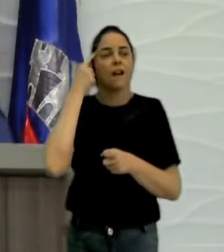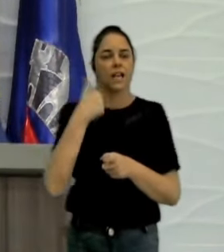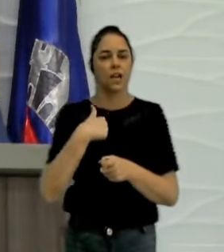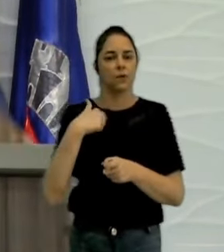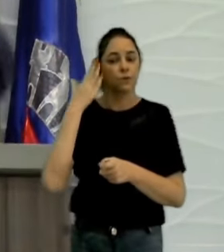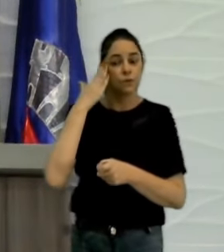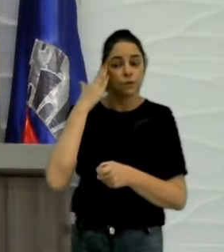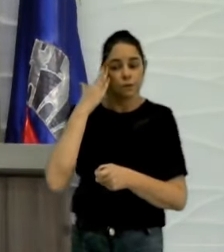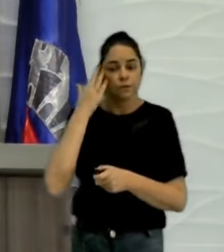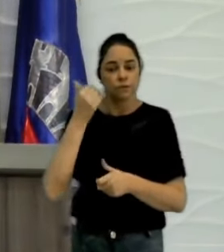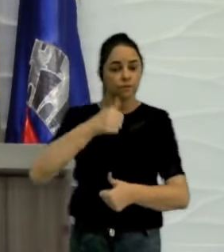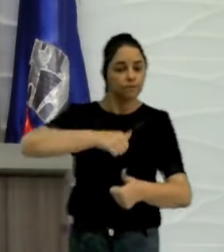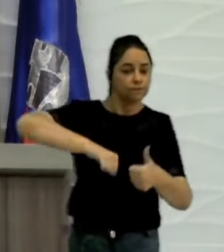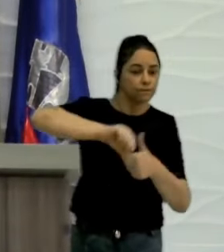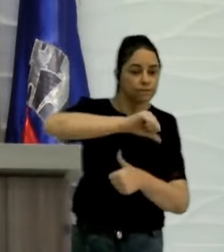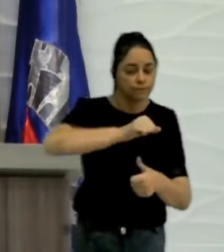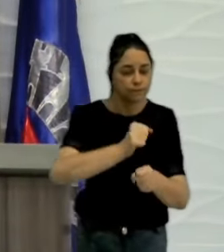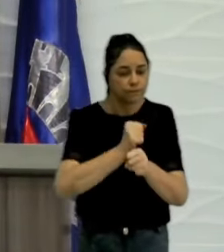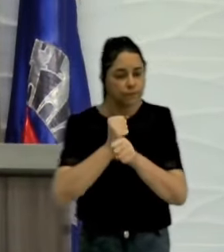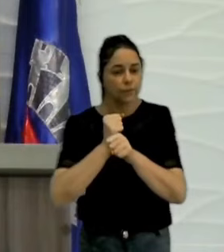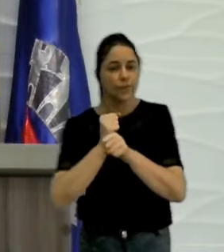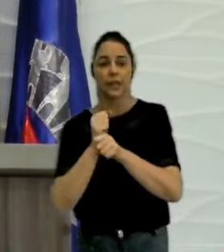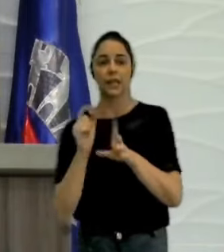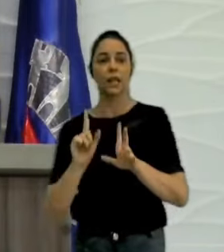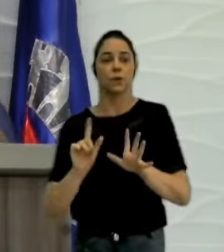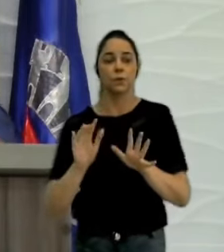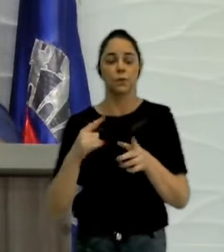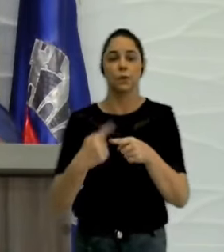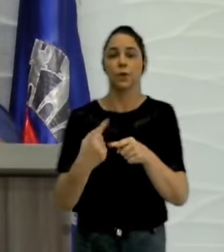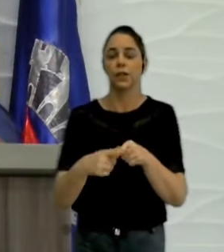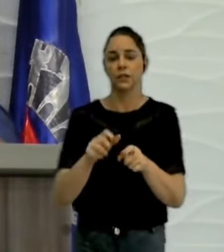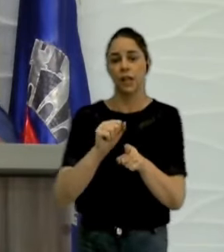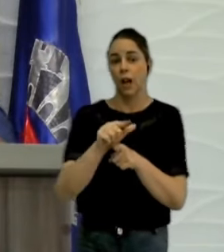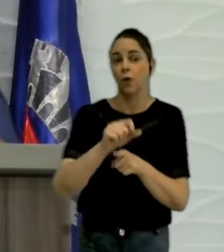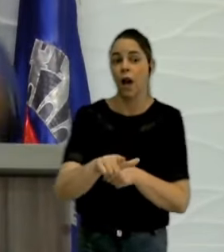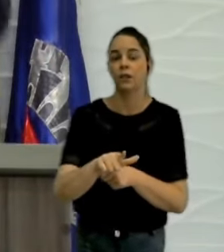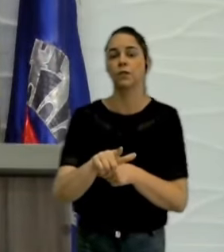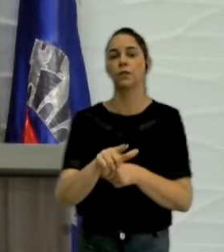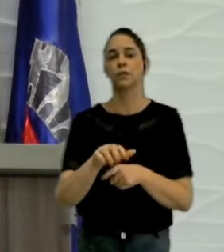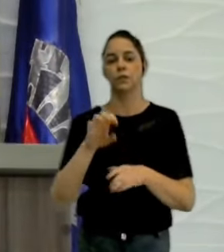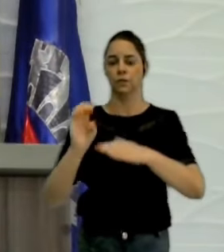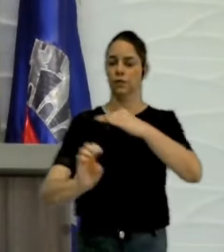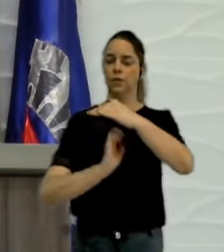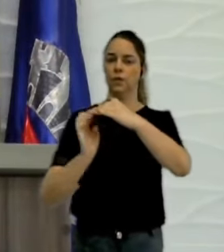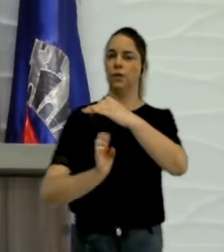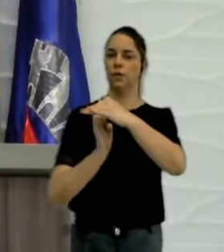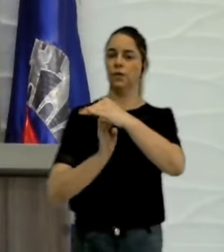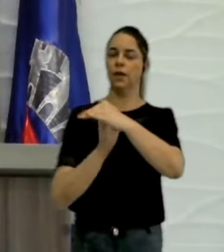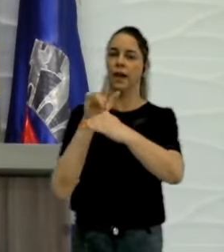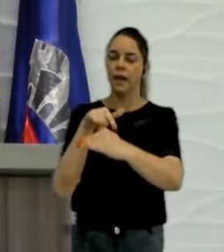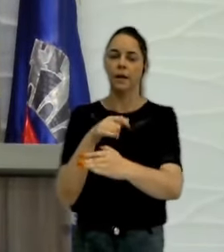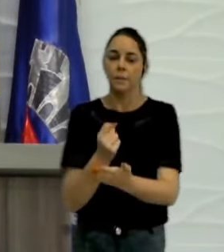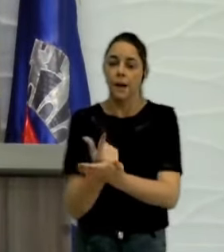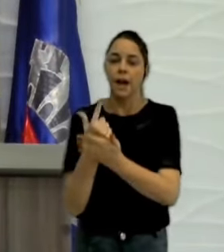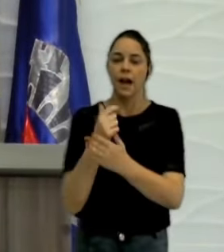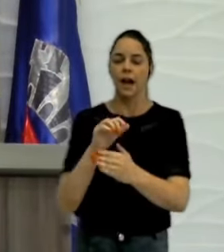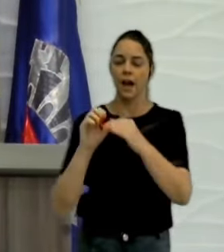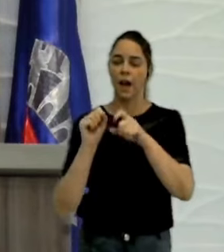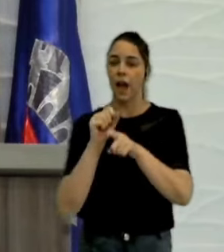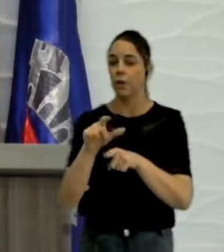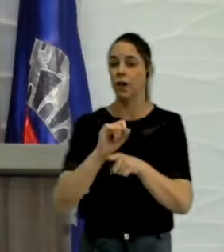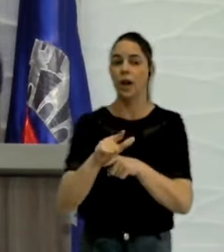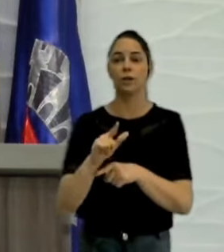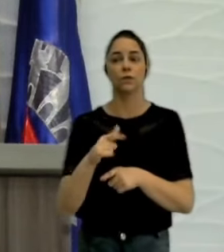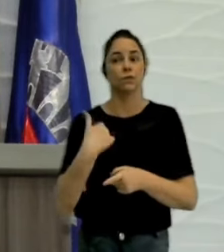lá, porque aqui está alugado ao empresário. Estão recebendo aluguel, aí que nós não sabemos o